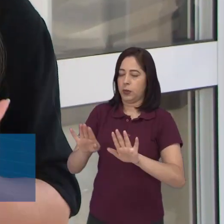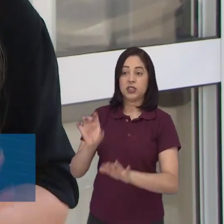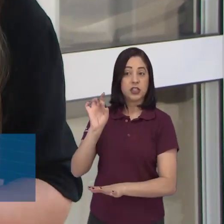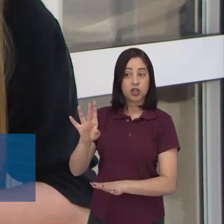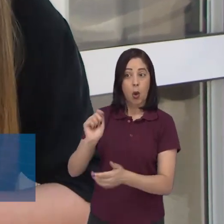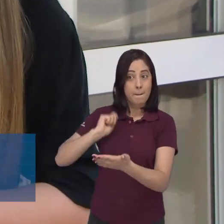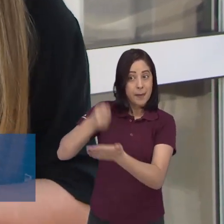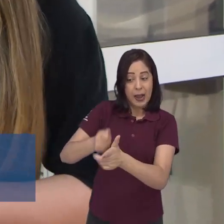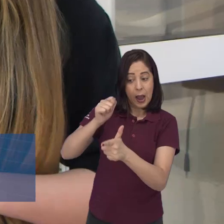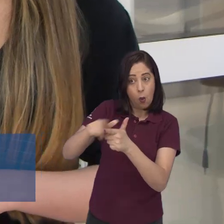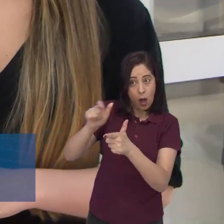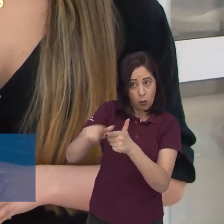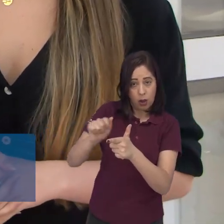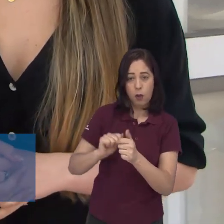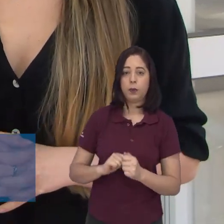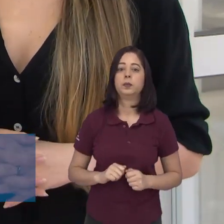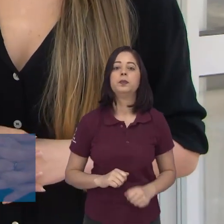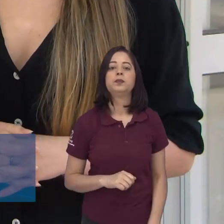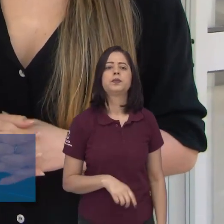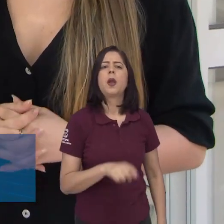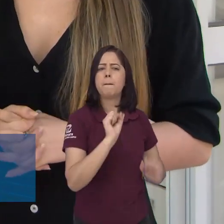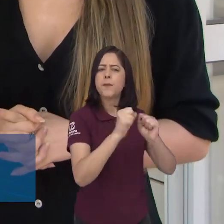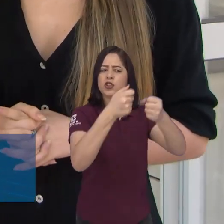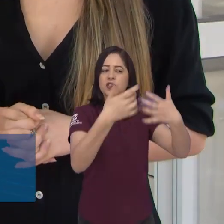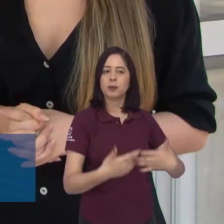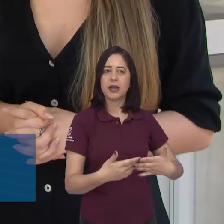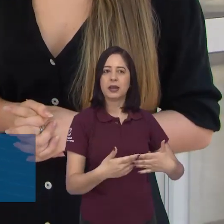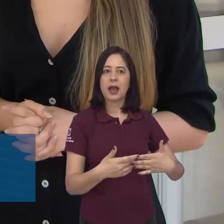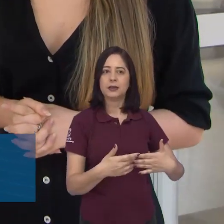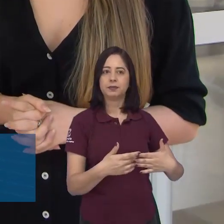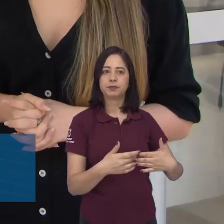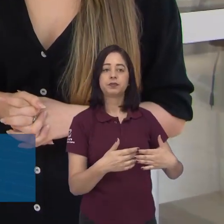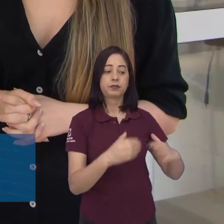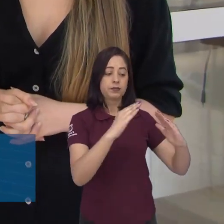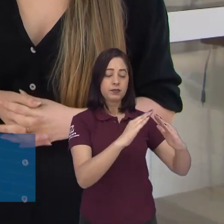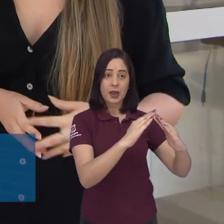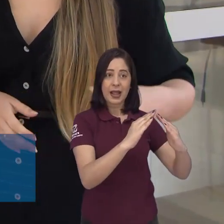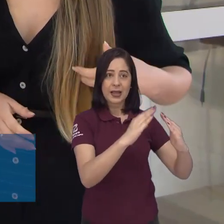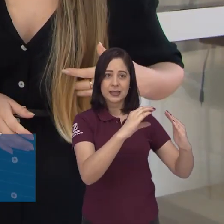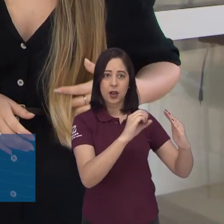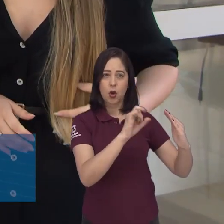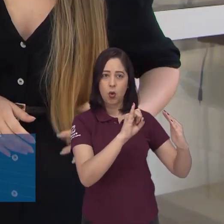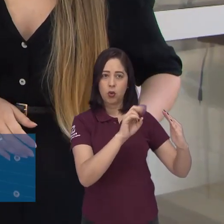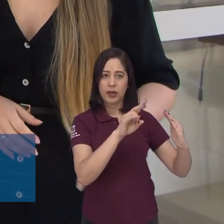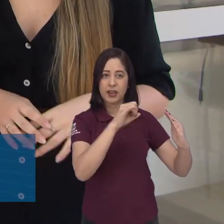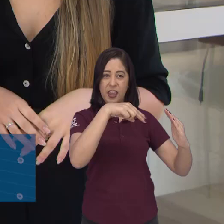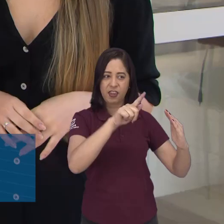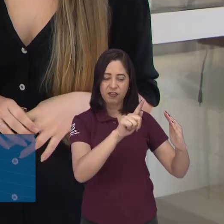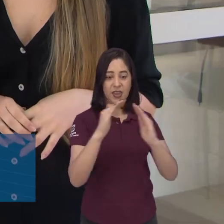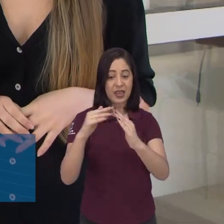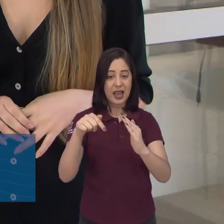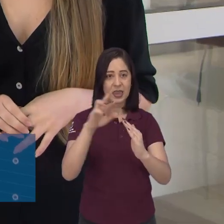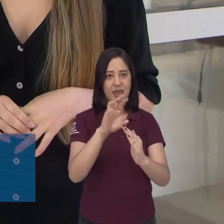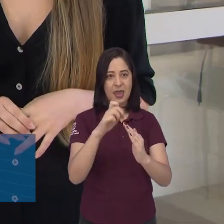que ela planejou ali. E, né, para finalizar, eu queria que você explicasse um pouquinho pra gente a diferença, né, de um co-living, de repente, para uma república